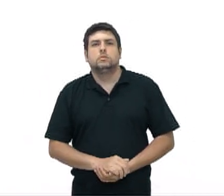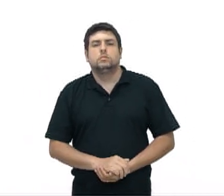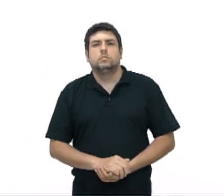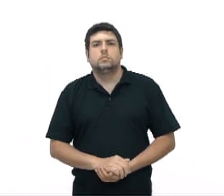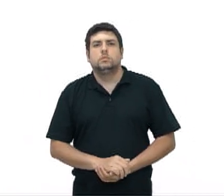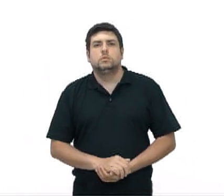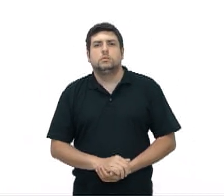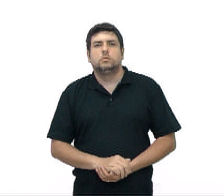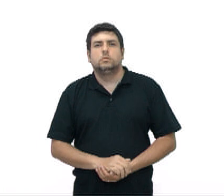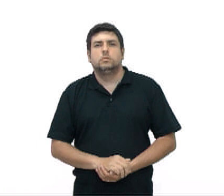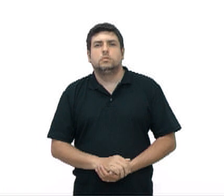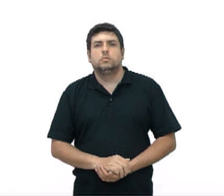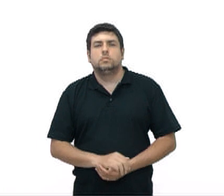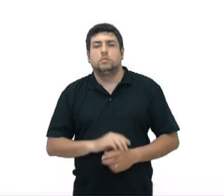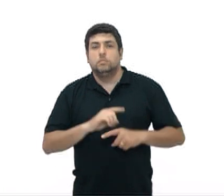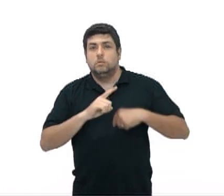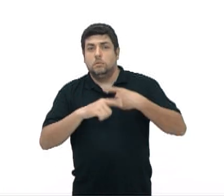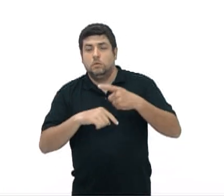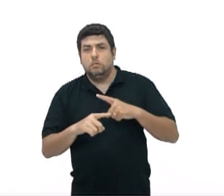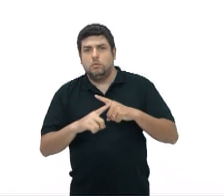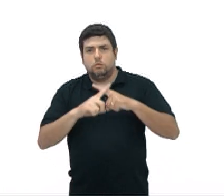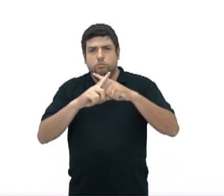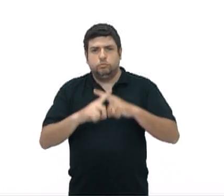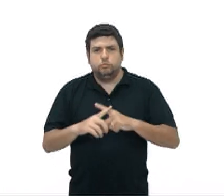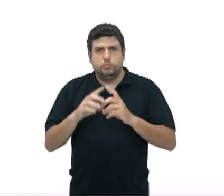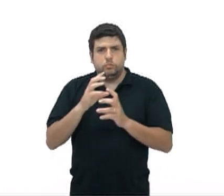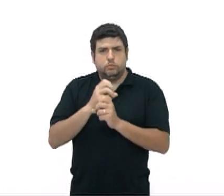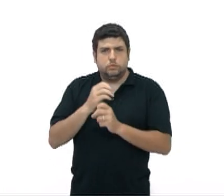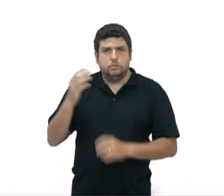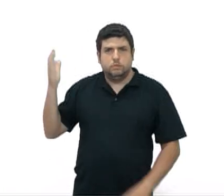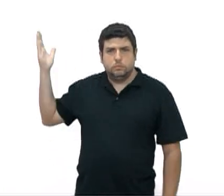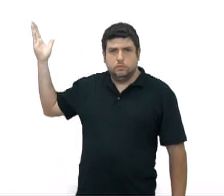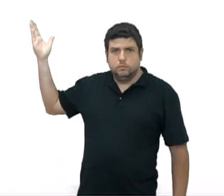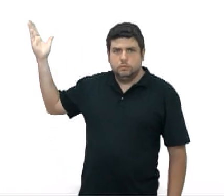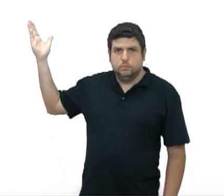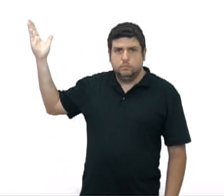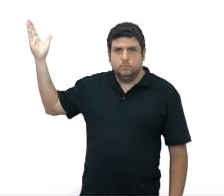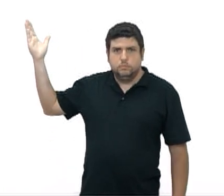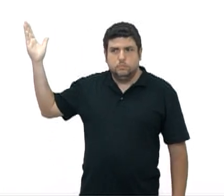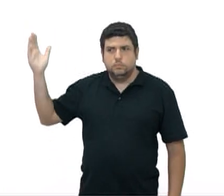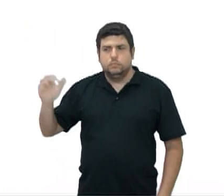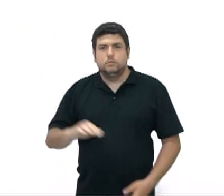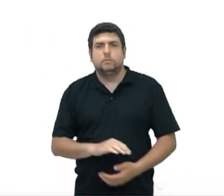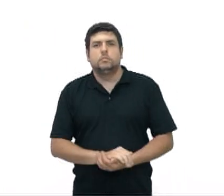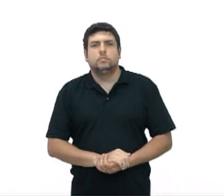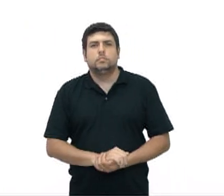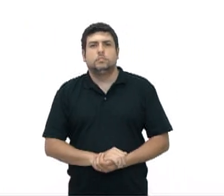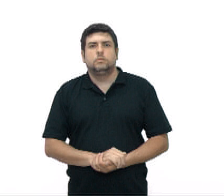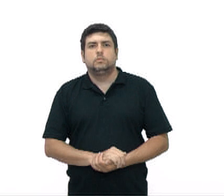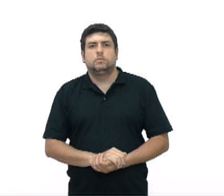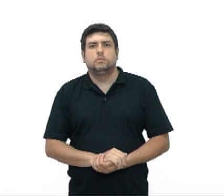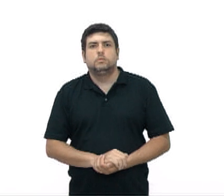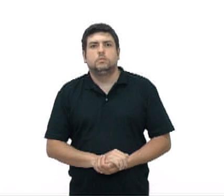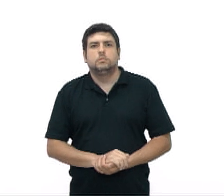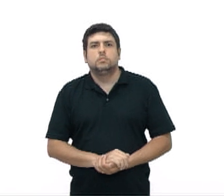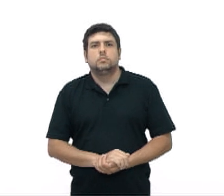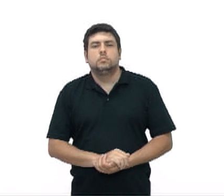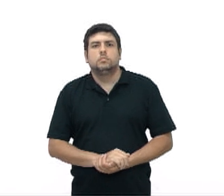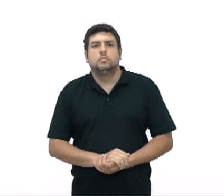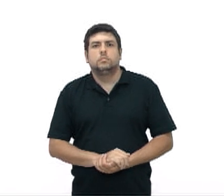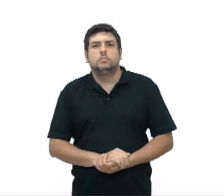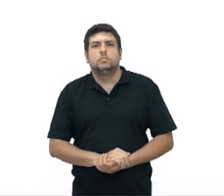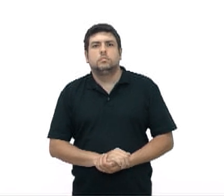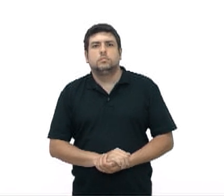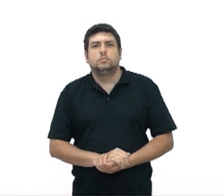velocidade inicial. Faz as multiplicações, né? Primeiro multiplicação, depois a subtração. Nós achamos o resultado dessa variação na quantidade